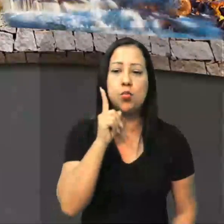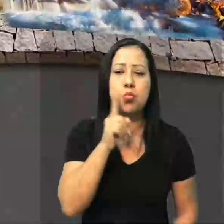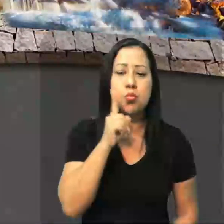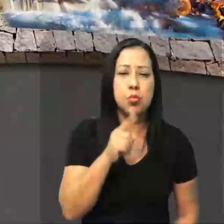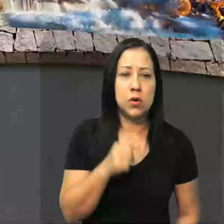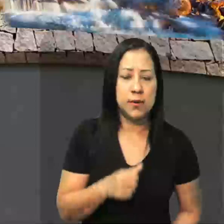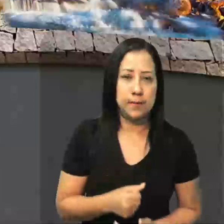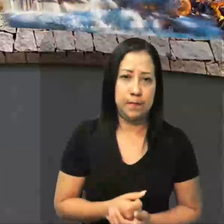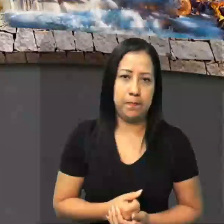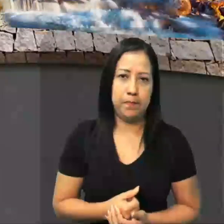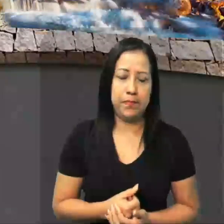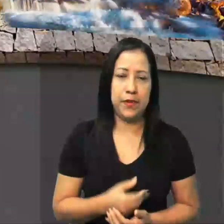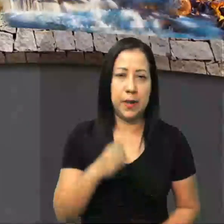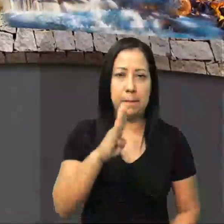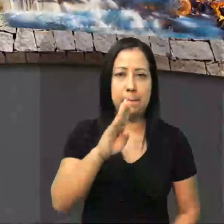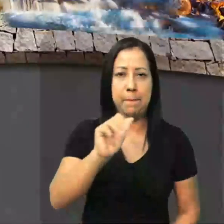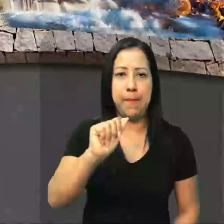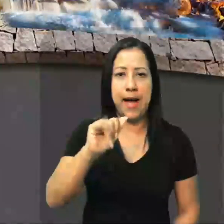Joe Biden.